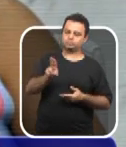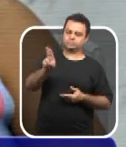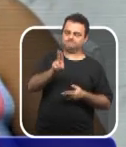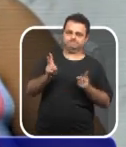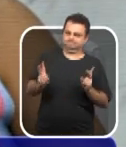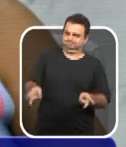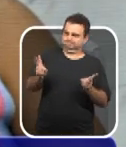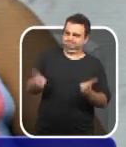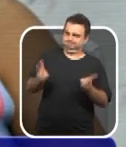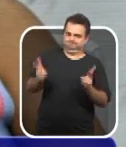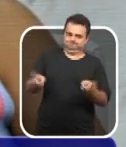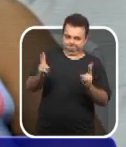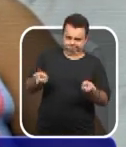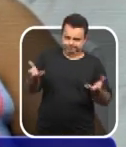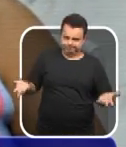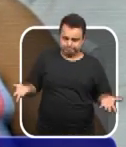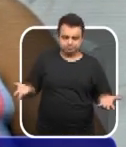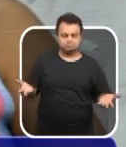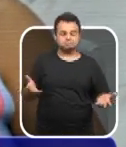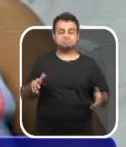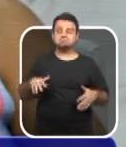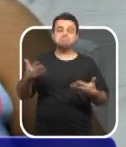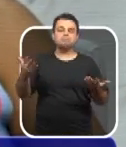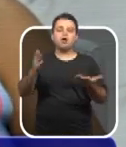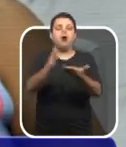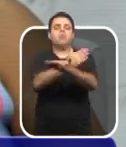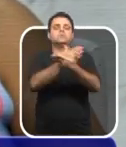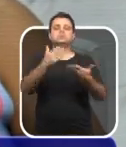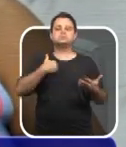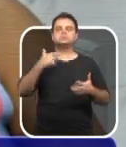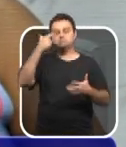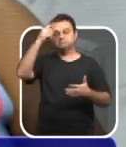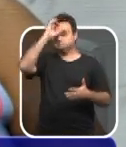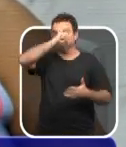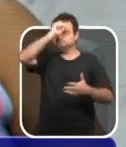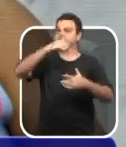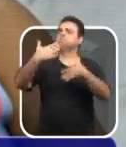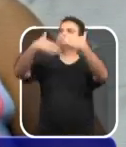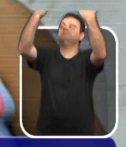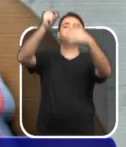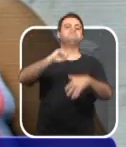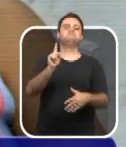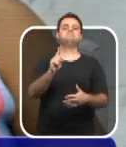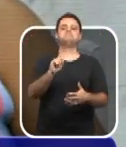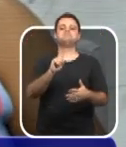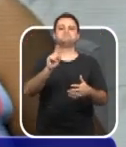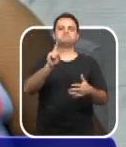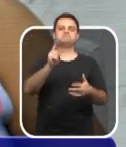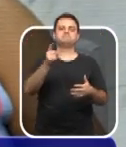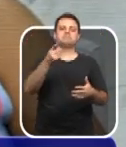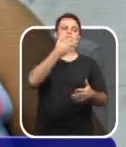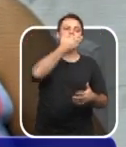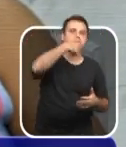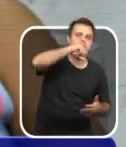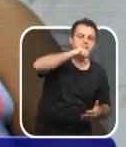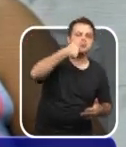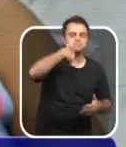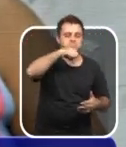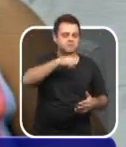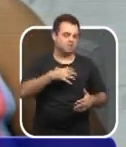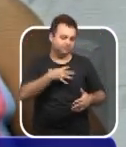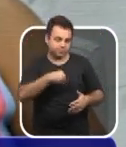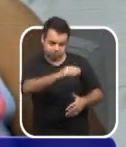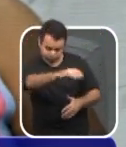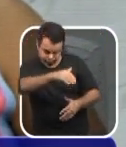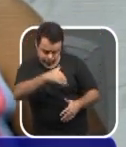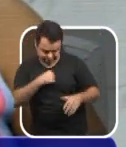Infelizmente, não conseguiram avançar na educação, no aprendizado, né? Não é todo pai que tem a condição de ensinar